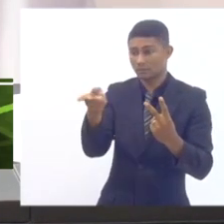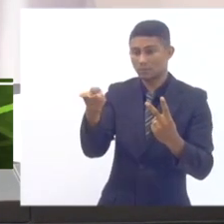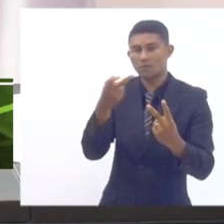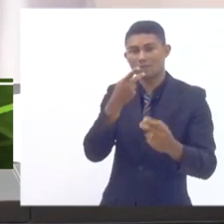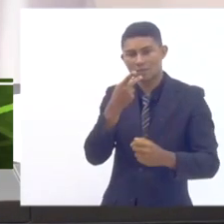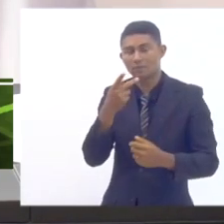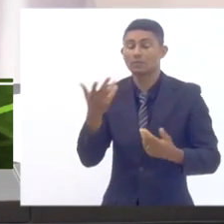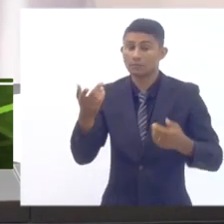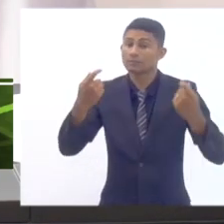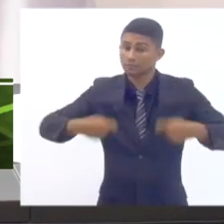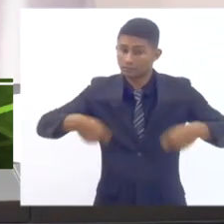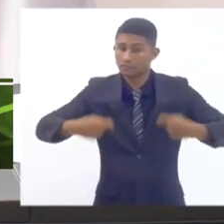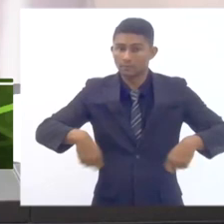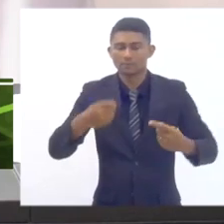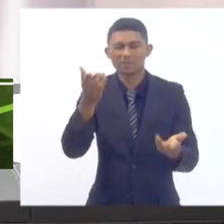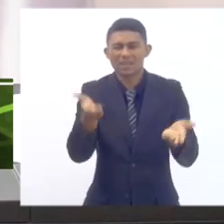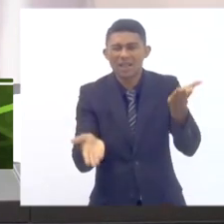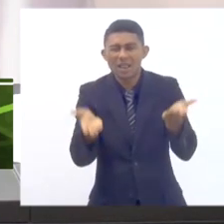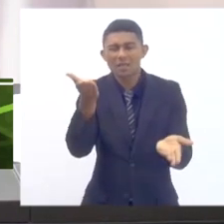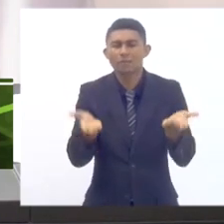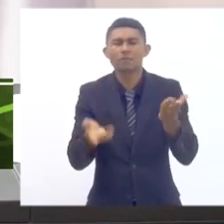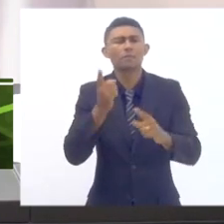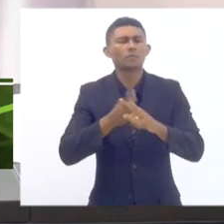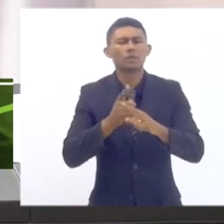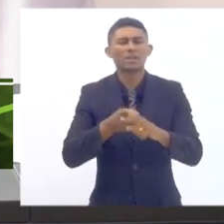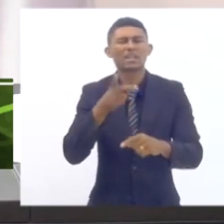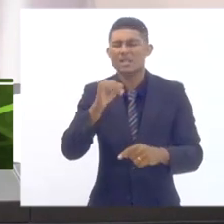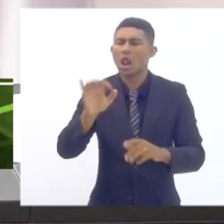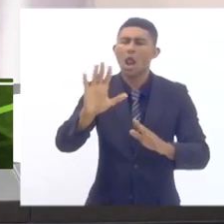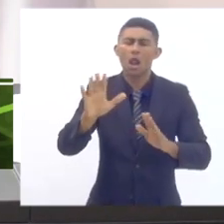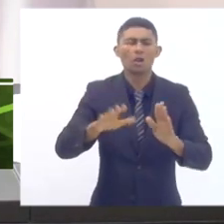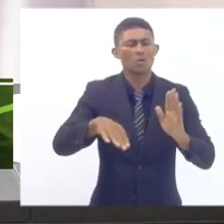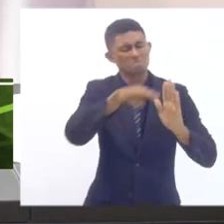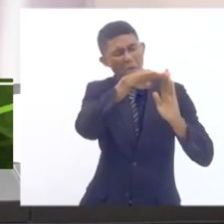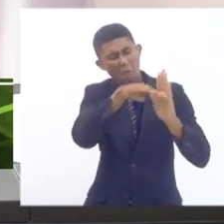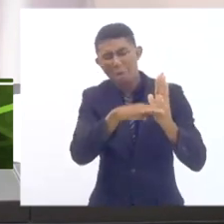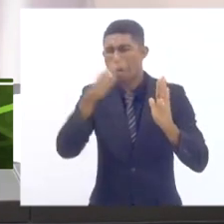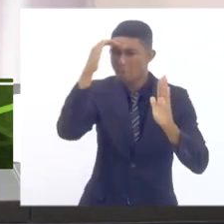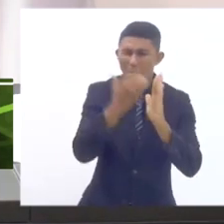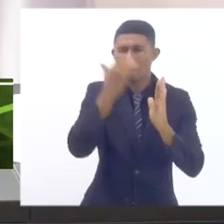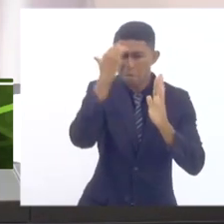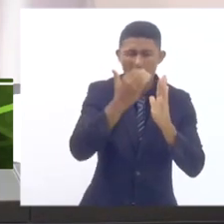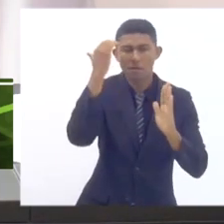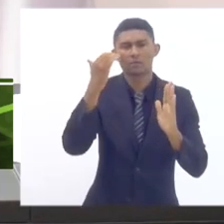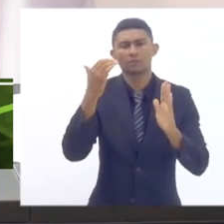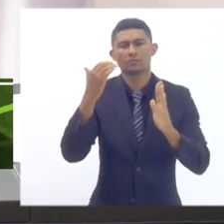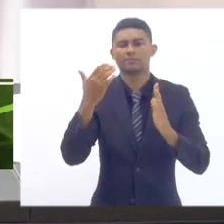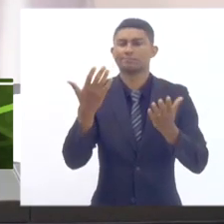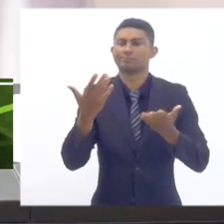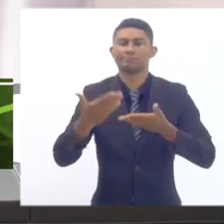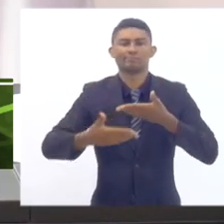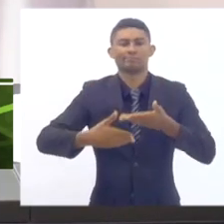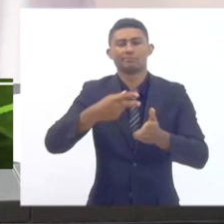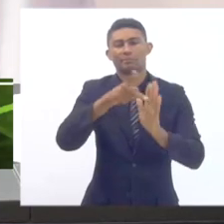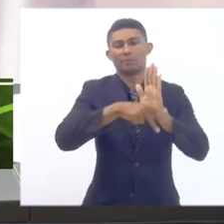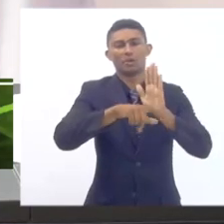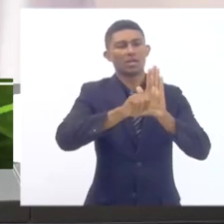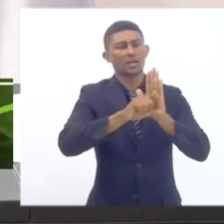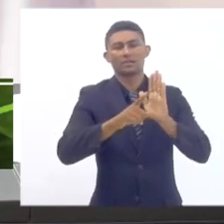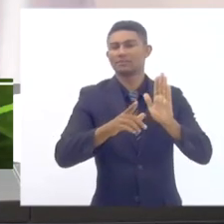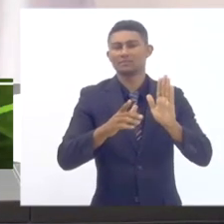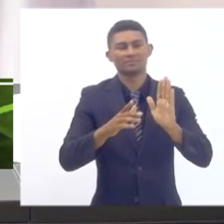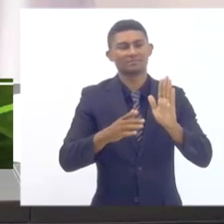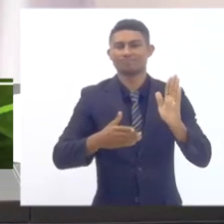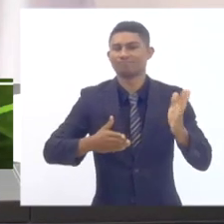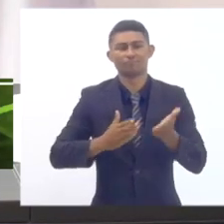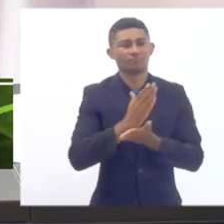sempre encontrar um equilíbrio, porque se a gente levar também a ferro e fogo a parte técnica, muitos projetos nem tramitam na casa, e isso faz com que muitos